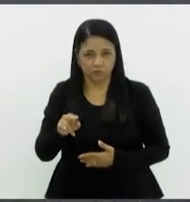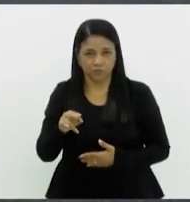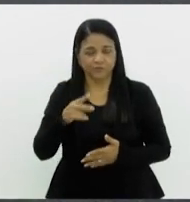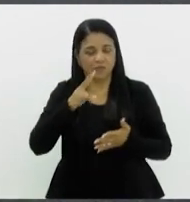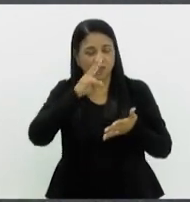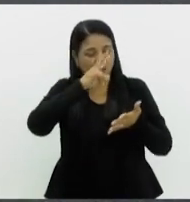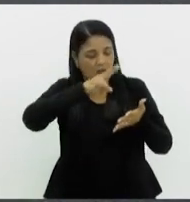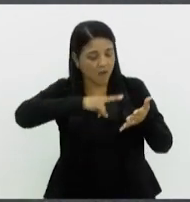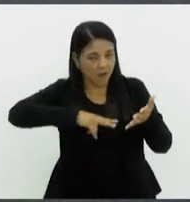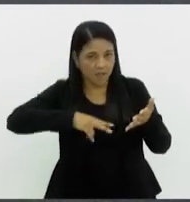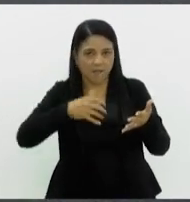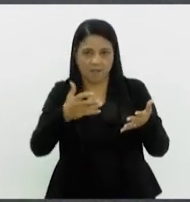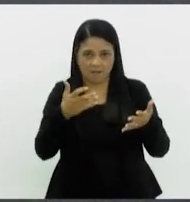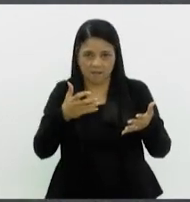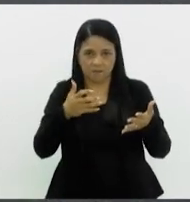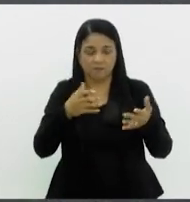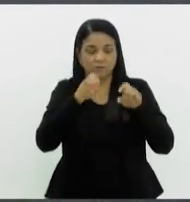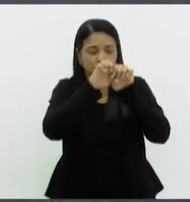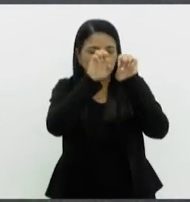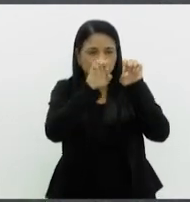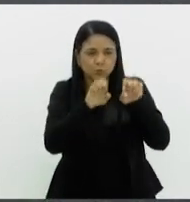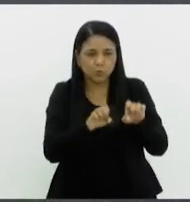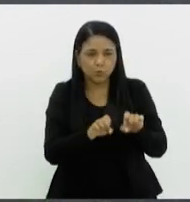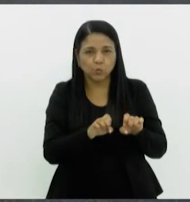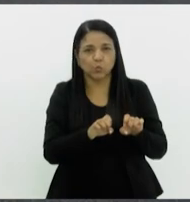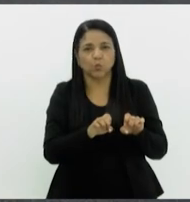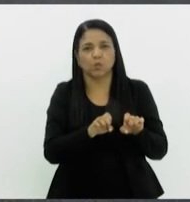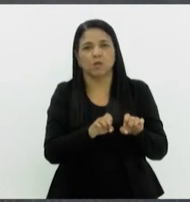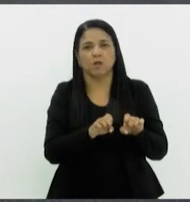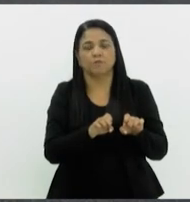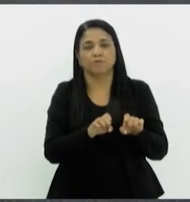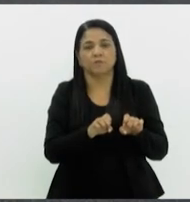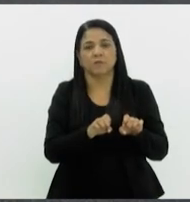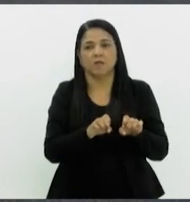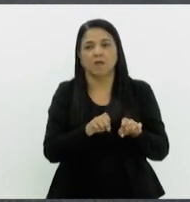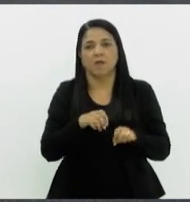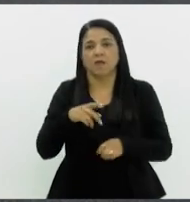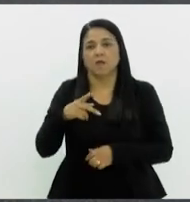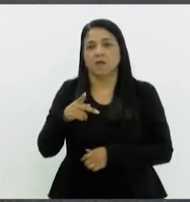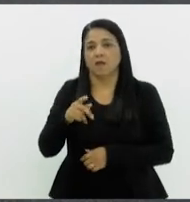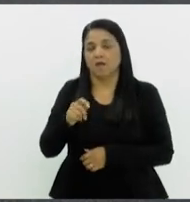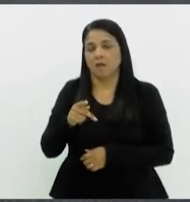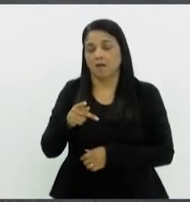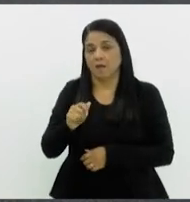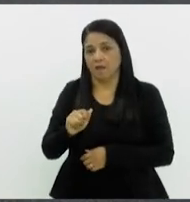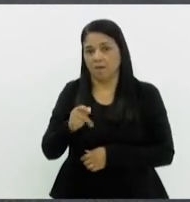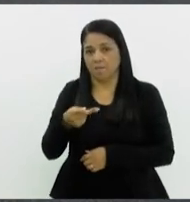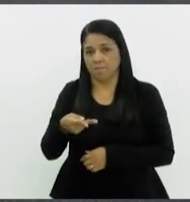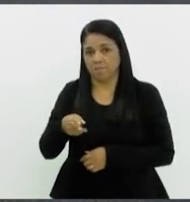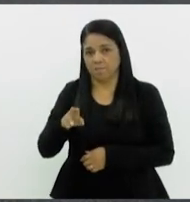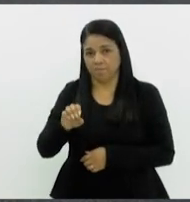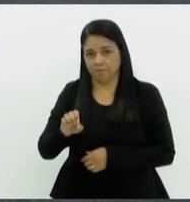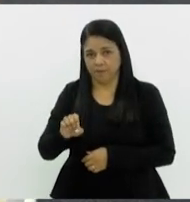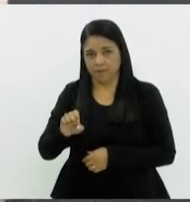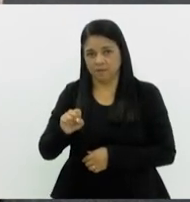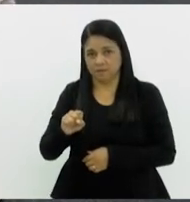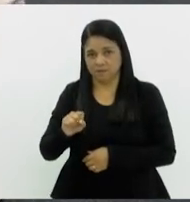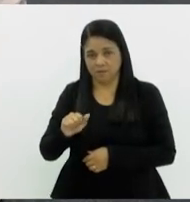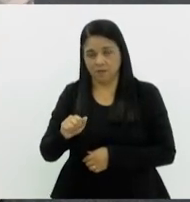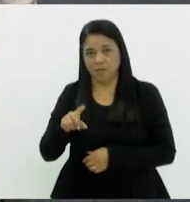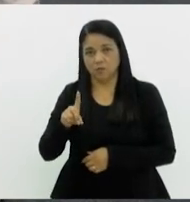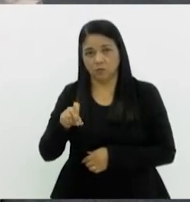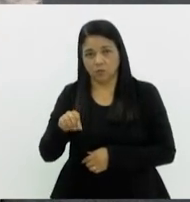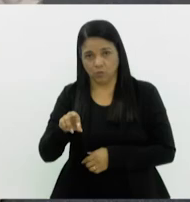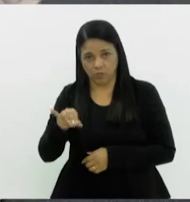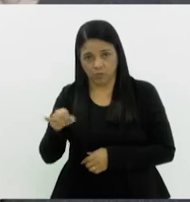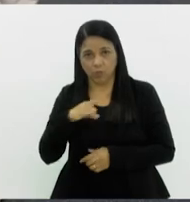ler a estrutura que a Pesagro Rio tem, porque se destaca por conter uma